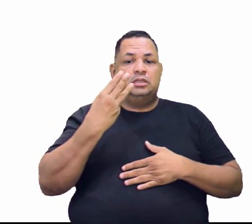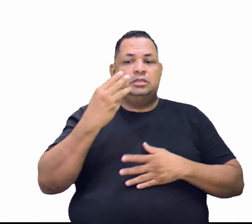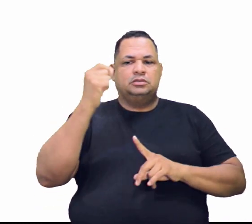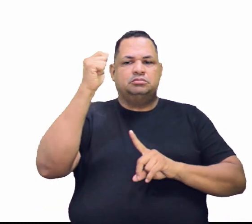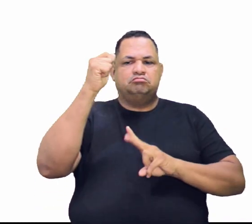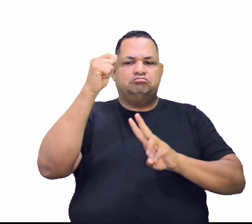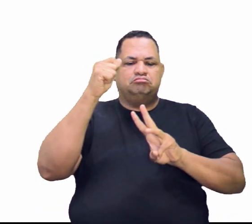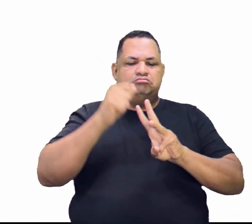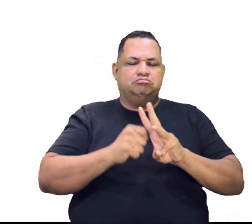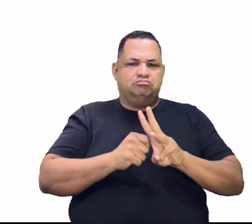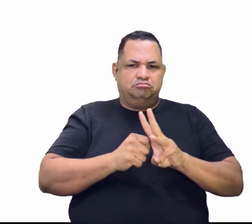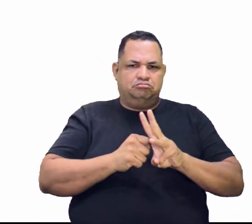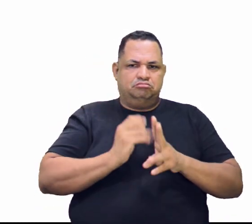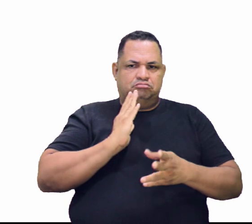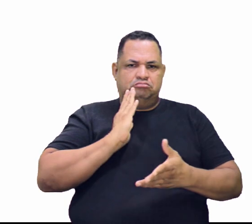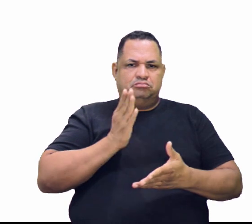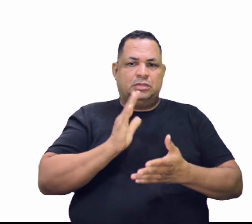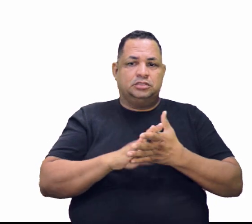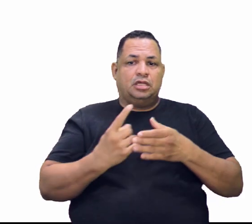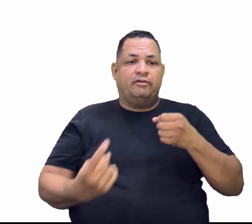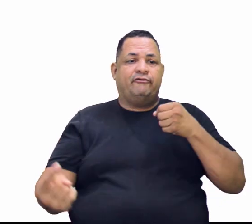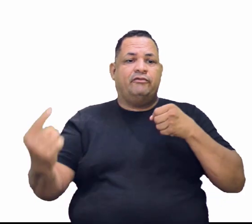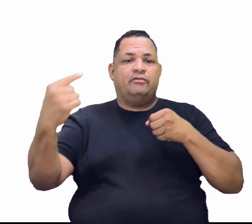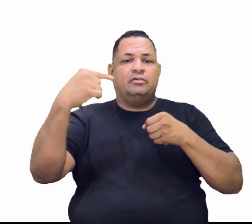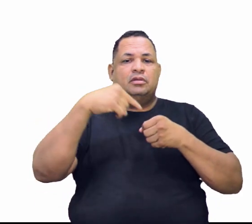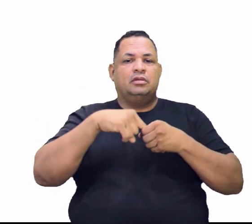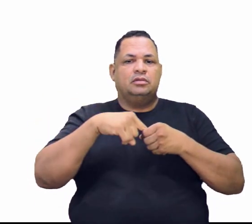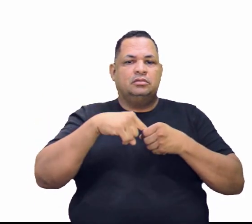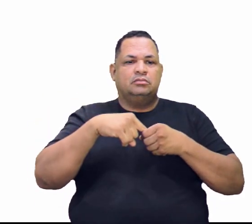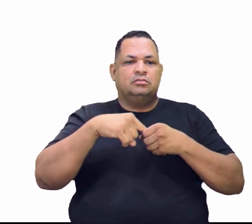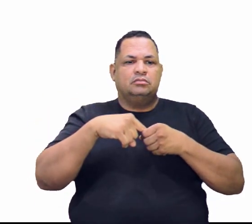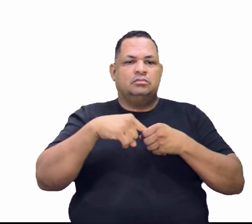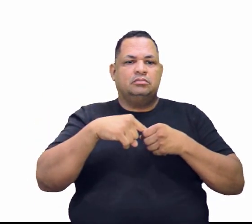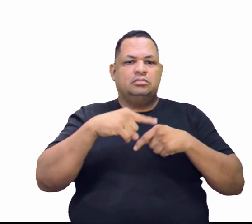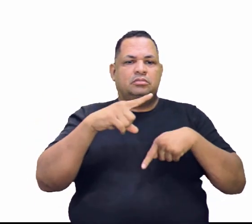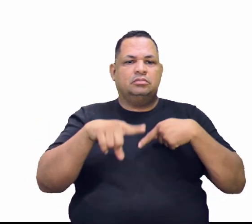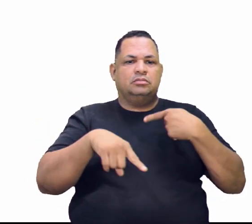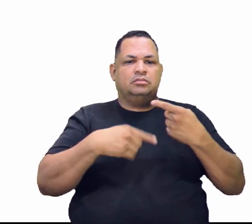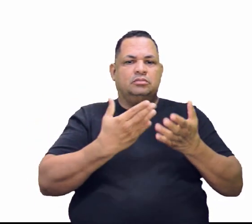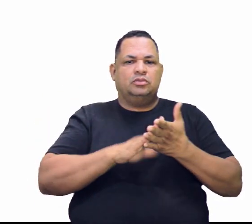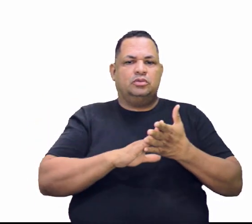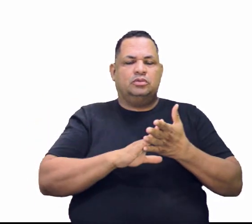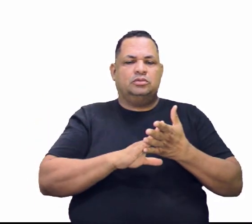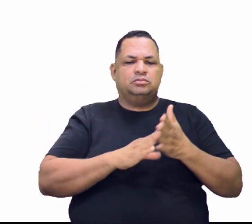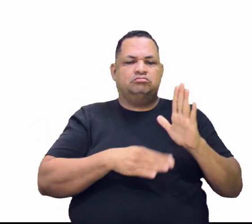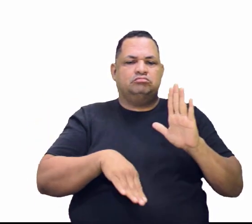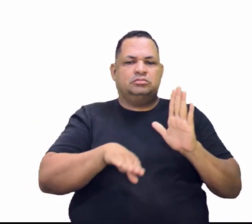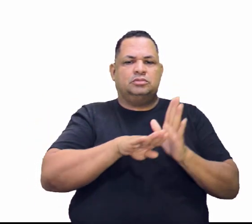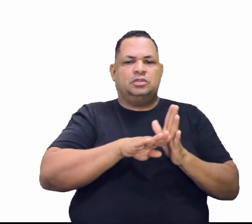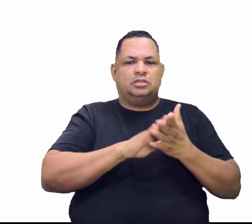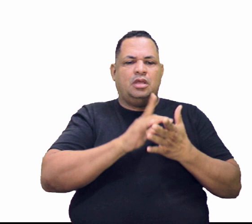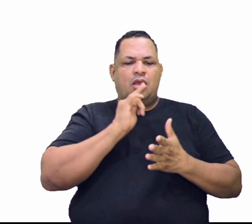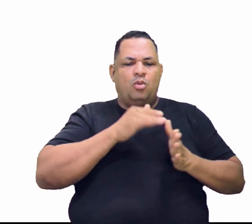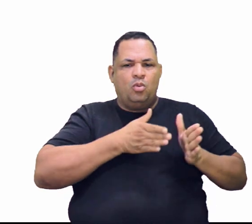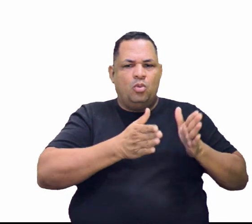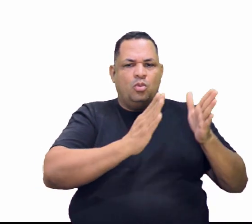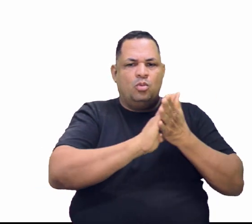fazendo estudos da área. Por isso que eu digo que ele vai ser o nosso último